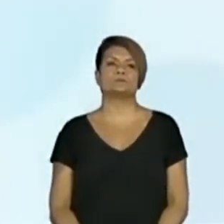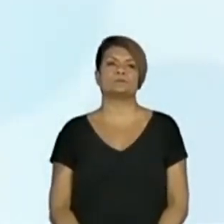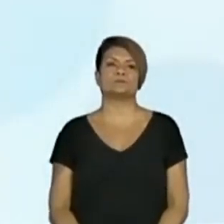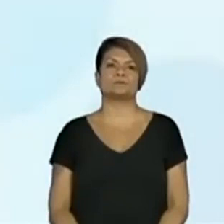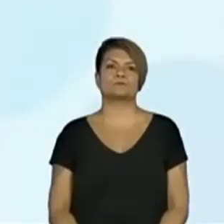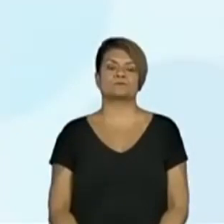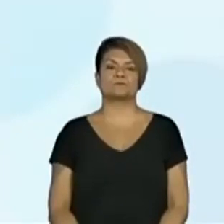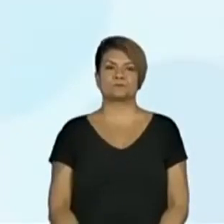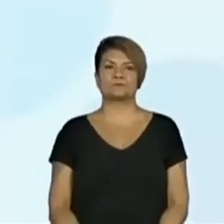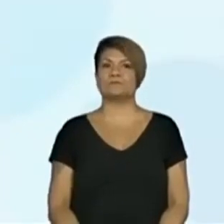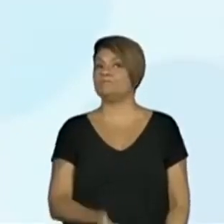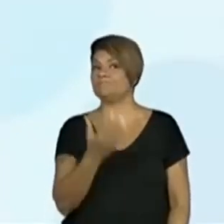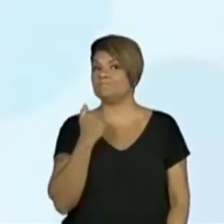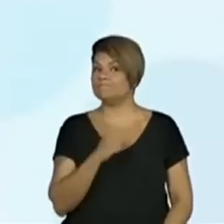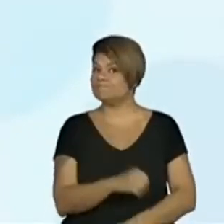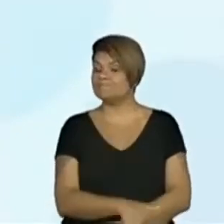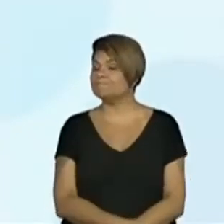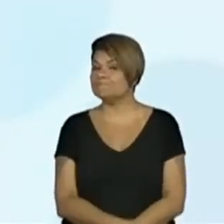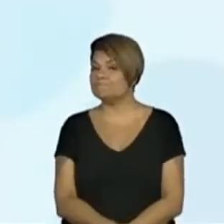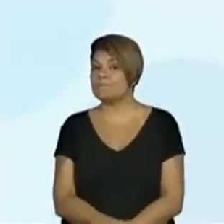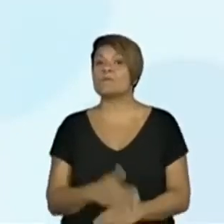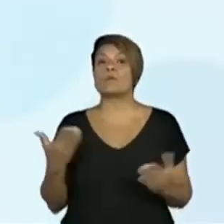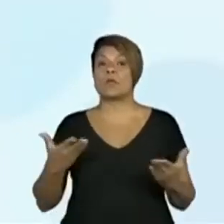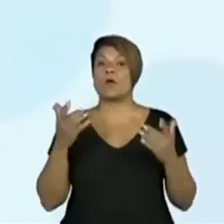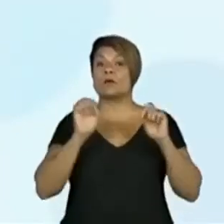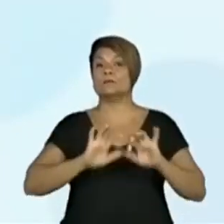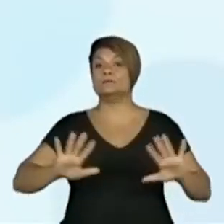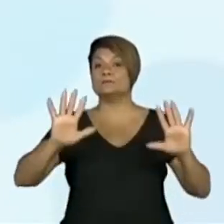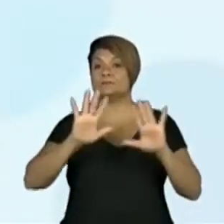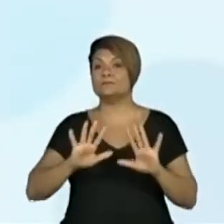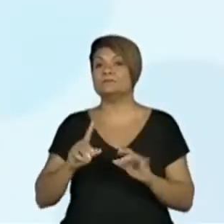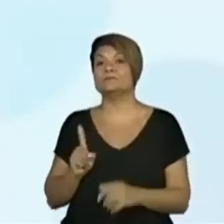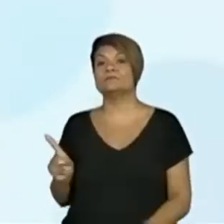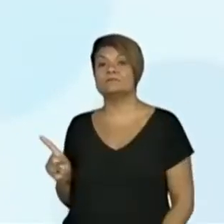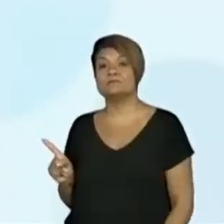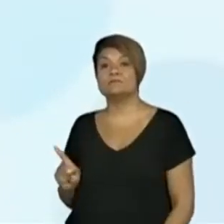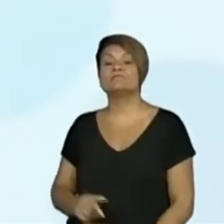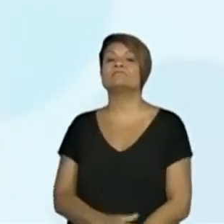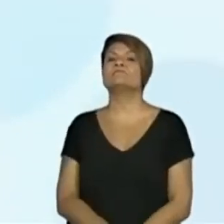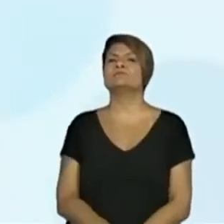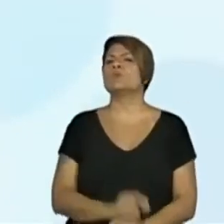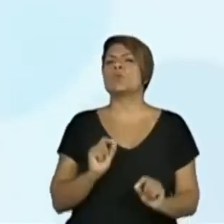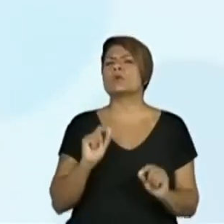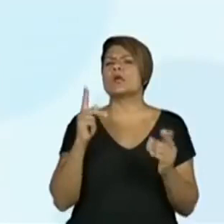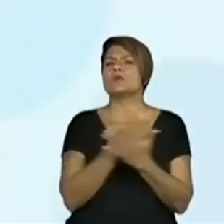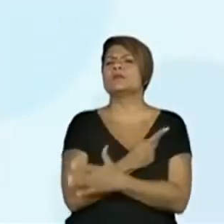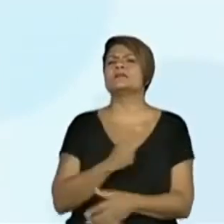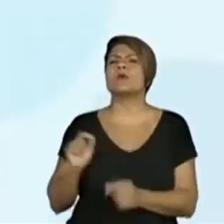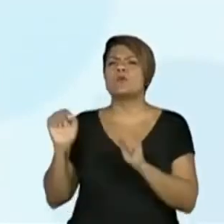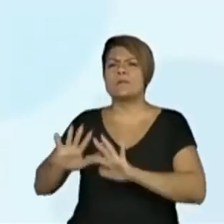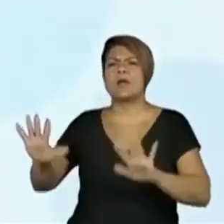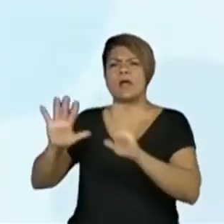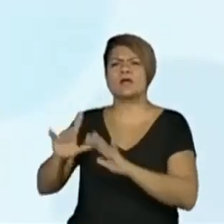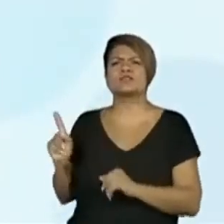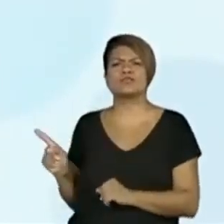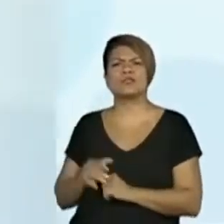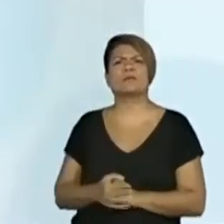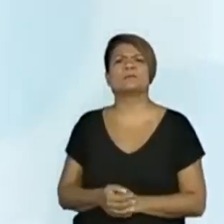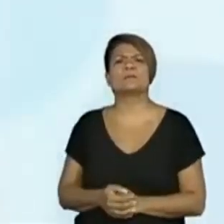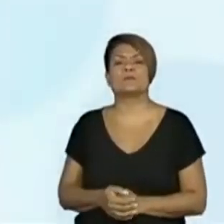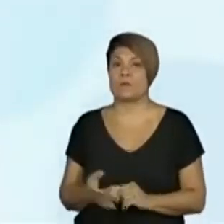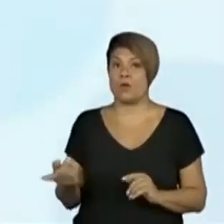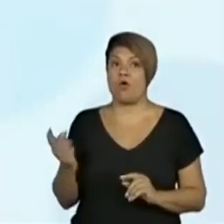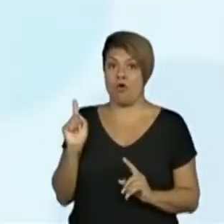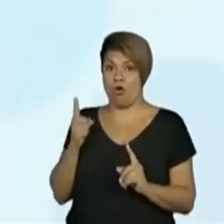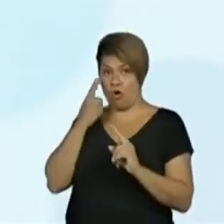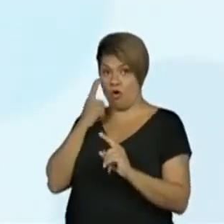lá. E agora eu quero que vocês percebam o que aconteceu com essa imagem. Vou voltar aqui que eu gosto